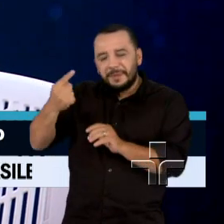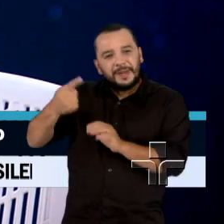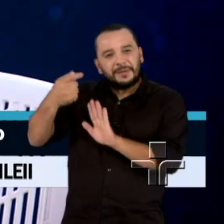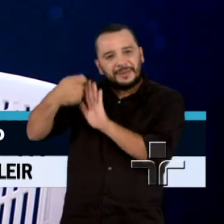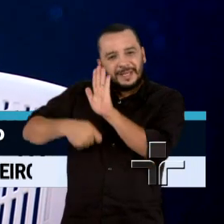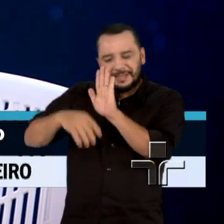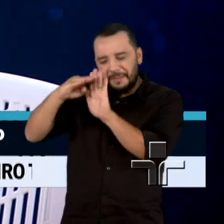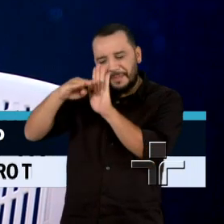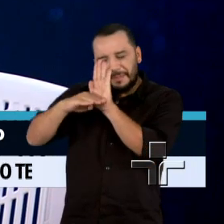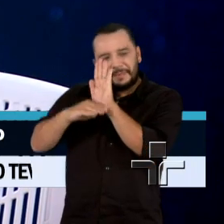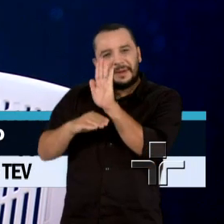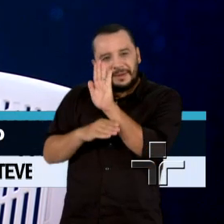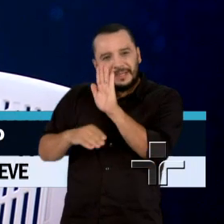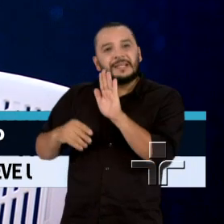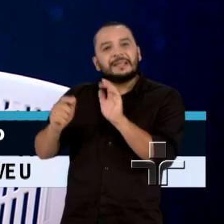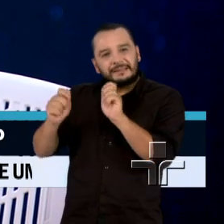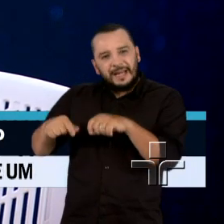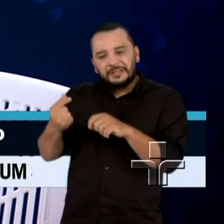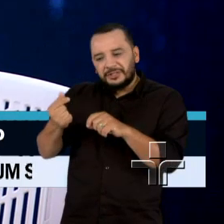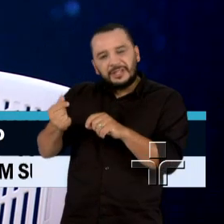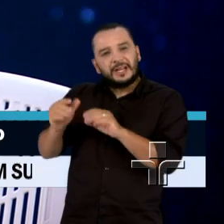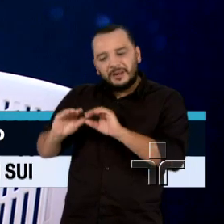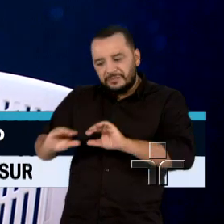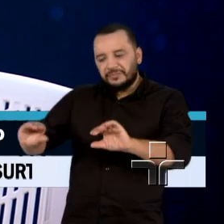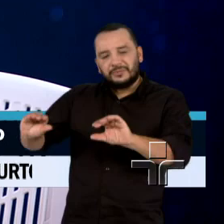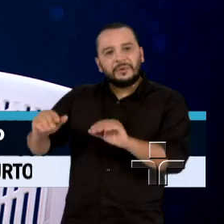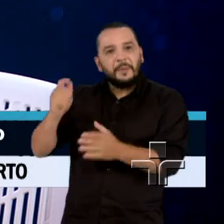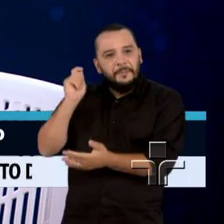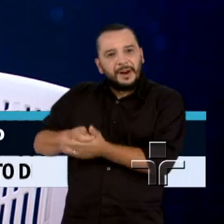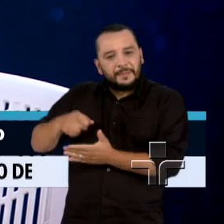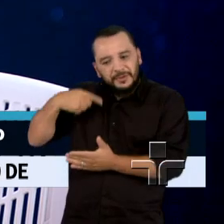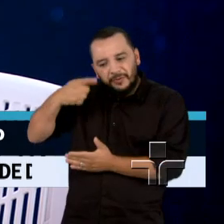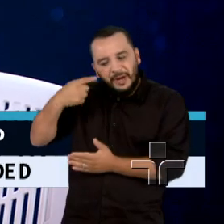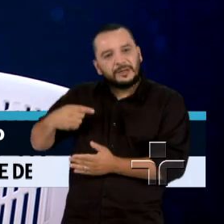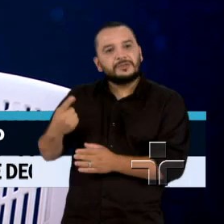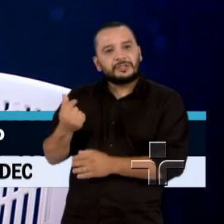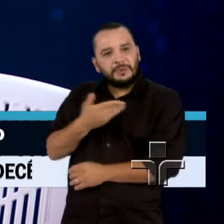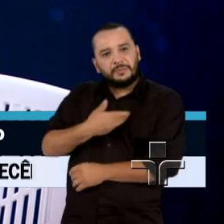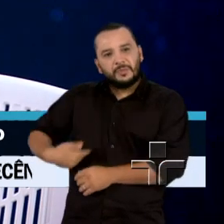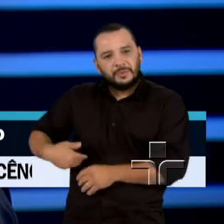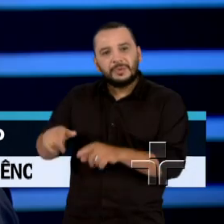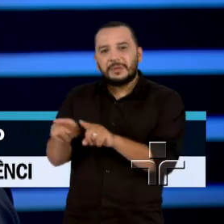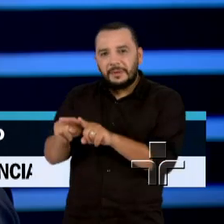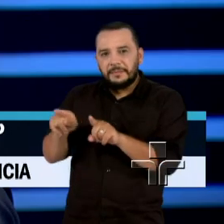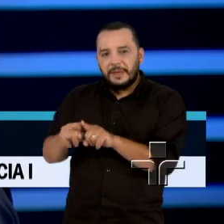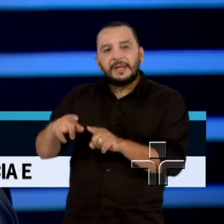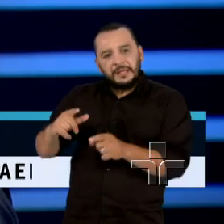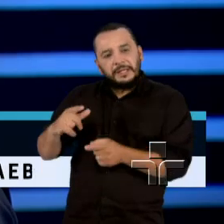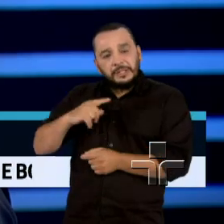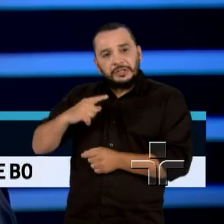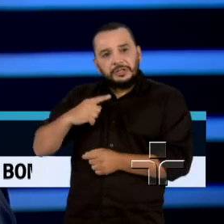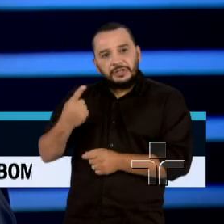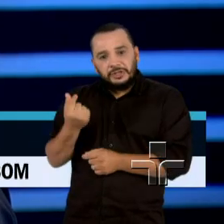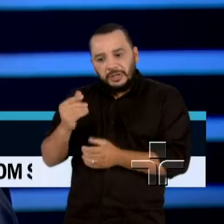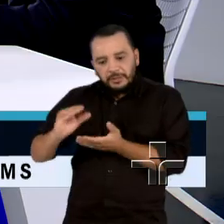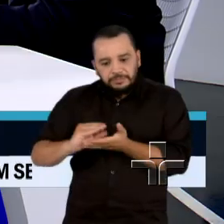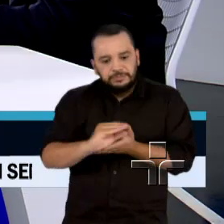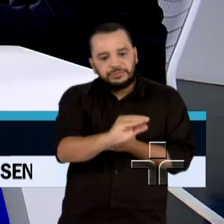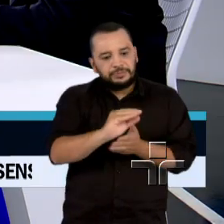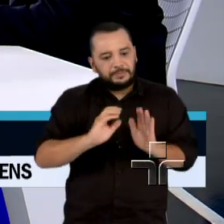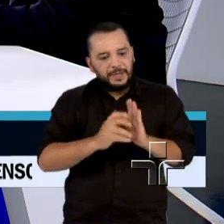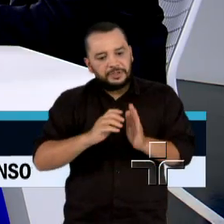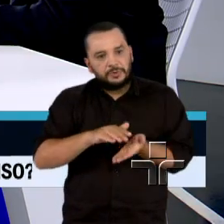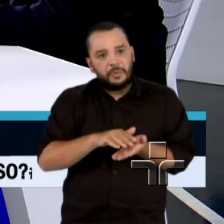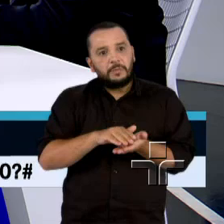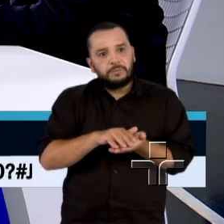pontos polêmicos, como brecha para Caixa 2, pagamento de advogado com dinheiro público e possível aumento do fundo eleitoral. Eles dizem que não, mas no